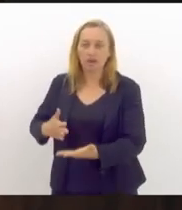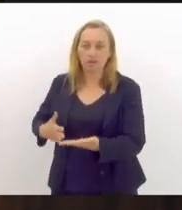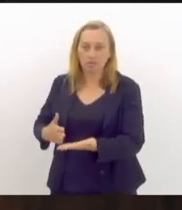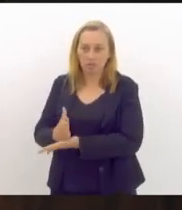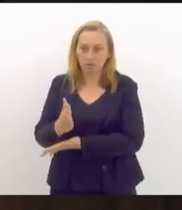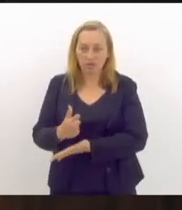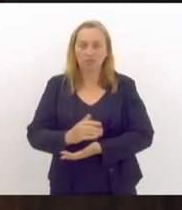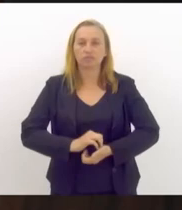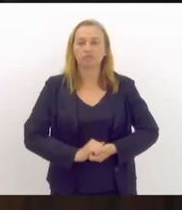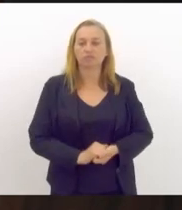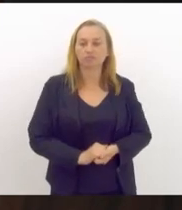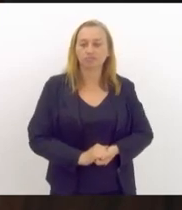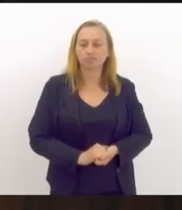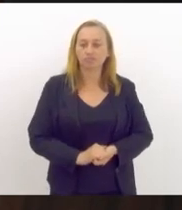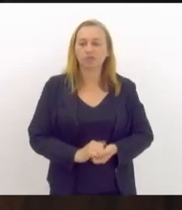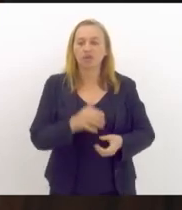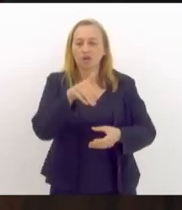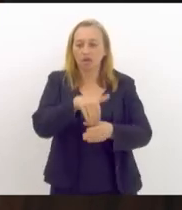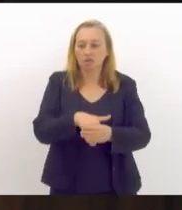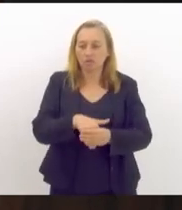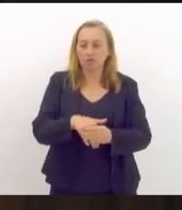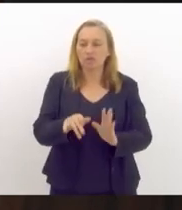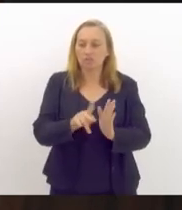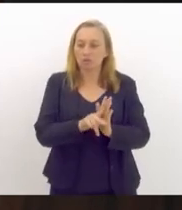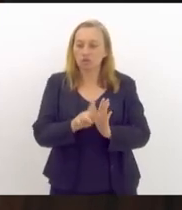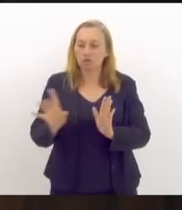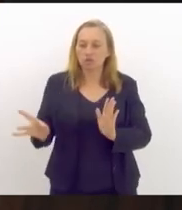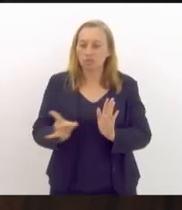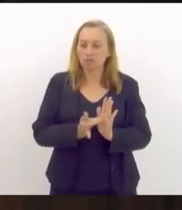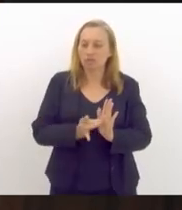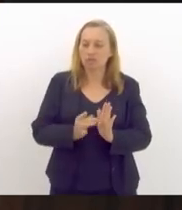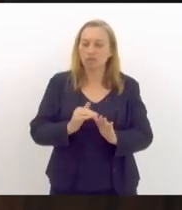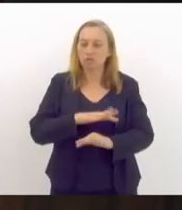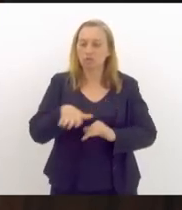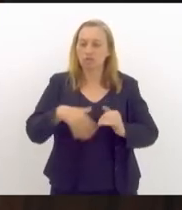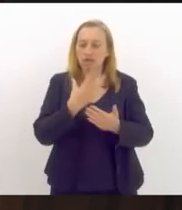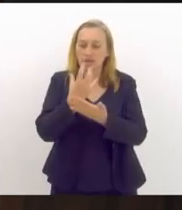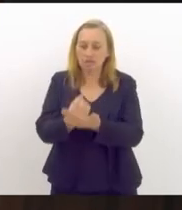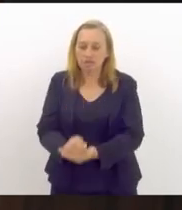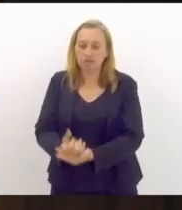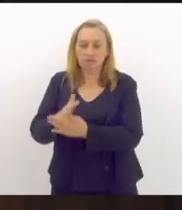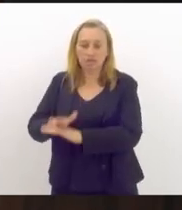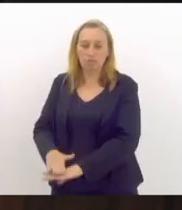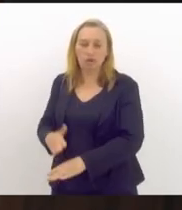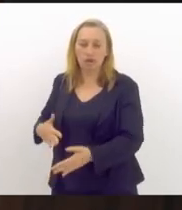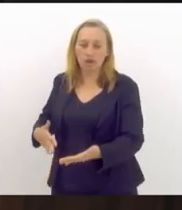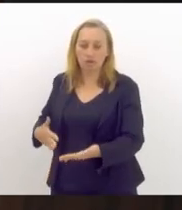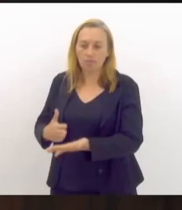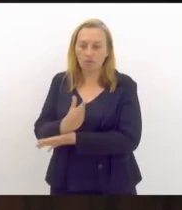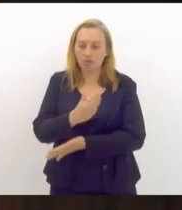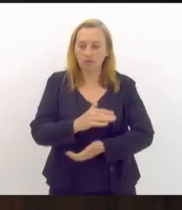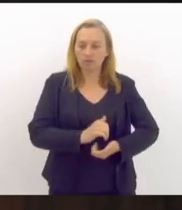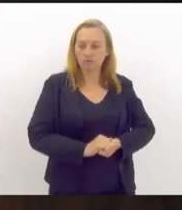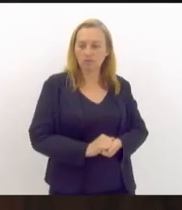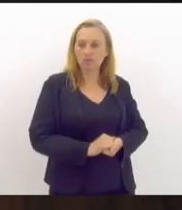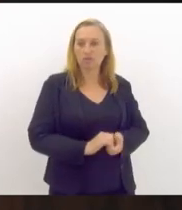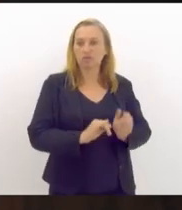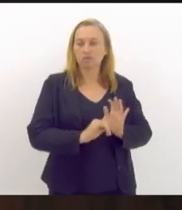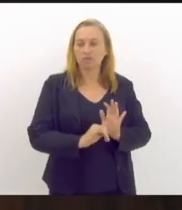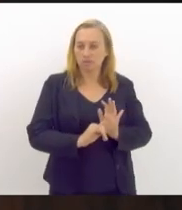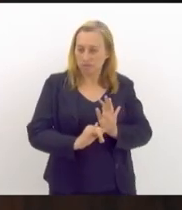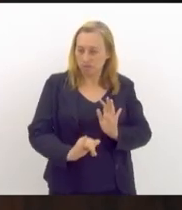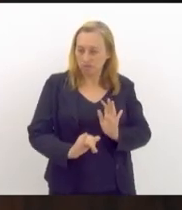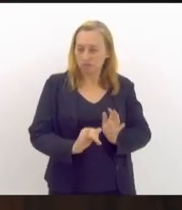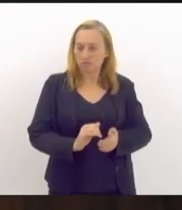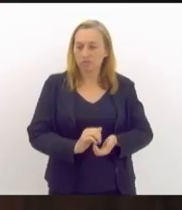estão aprovados em votação projeto assim emendado pessoas que aprovam perguntas como estão aprovado vai a redação